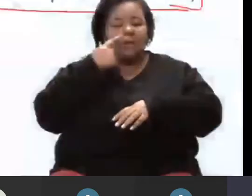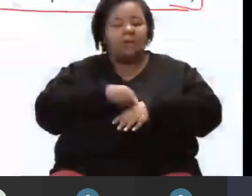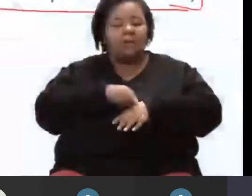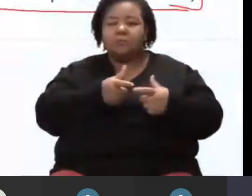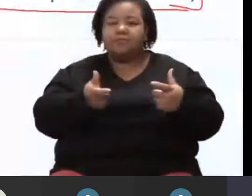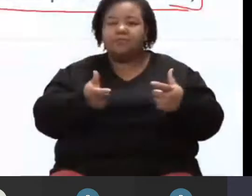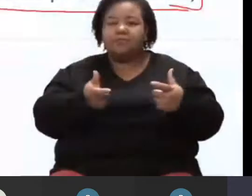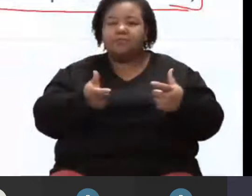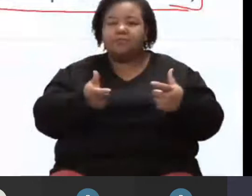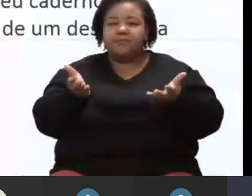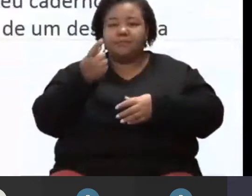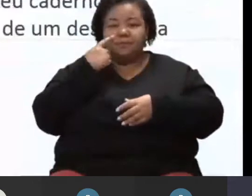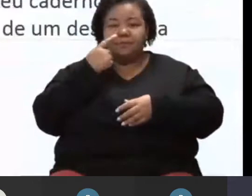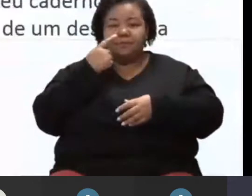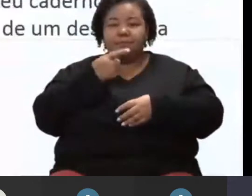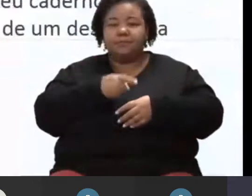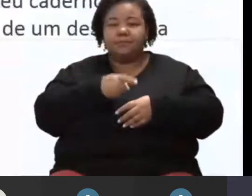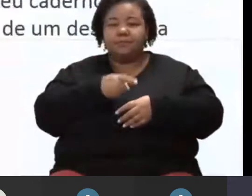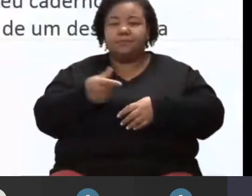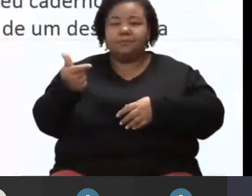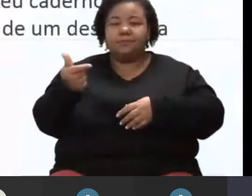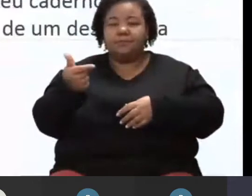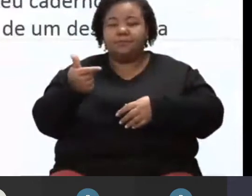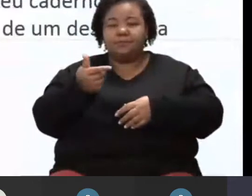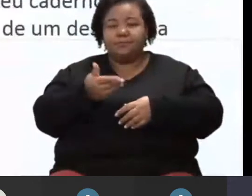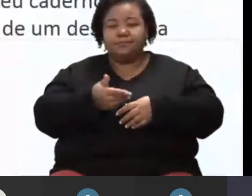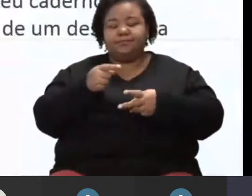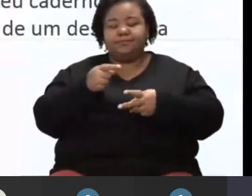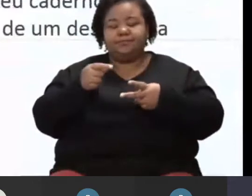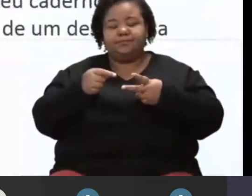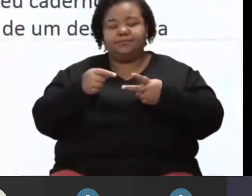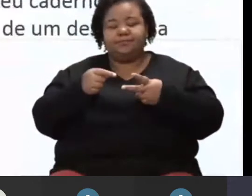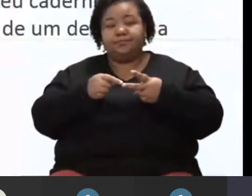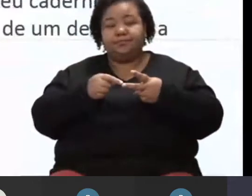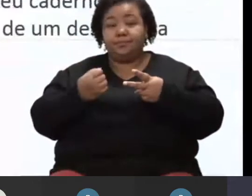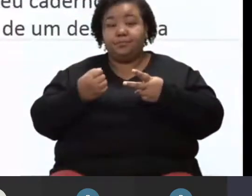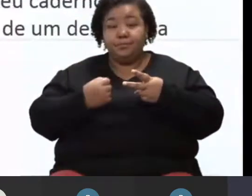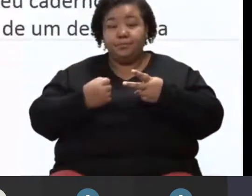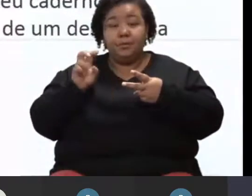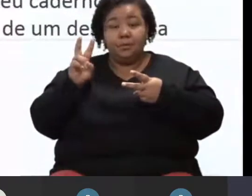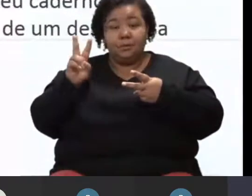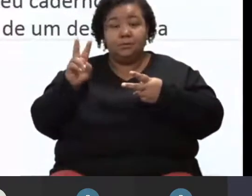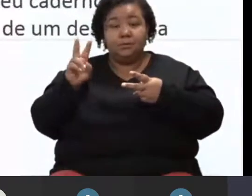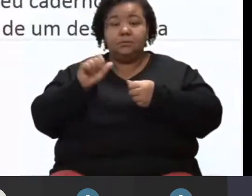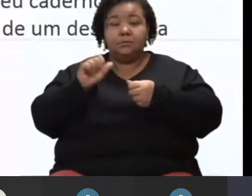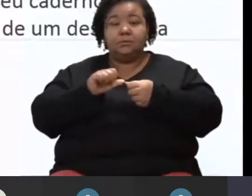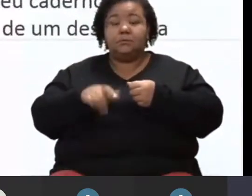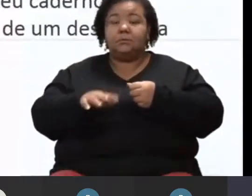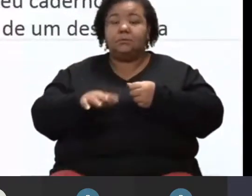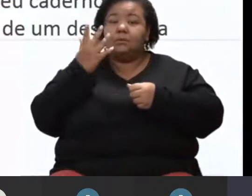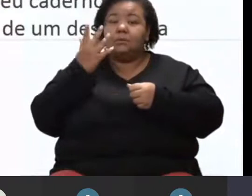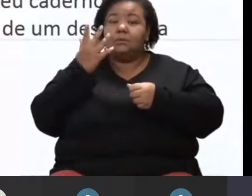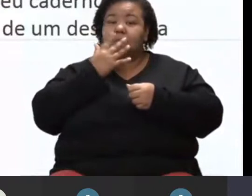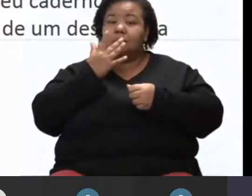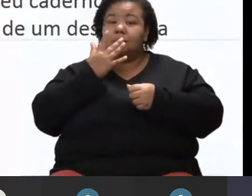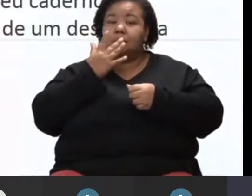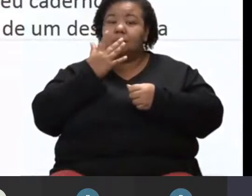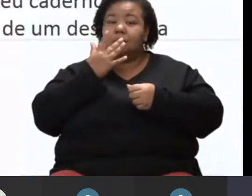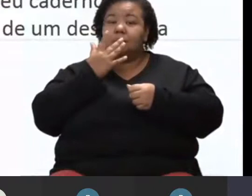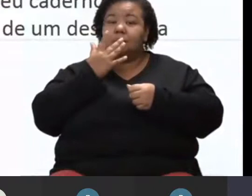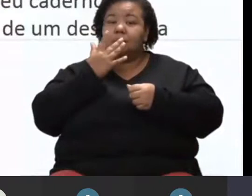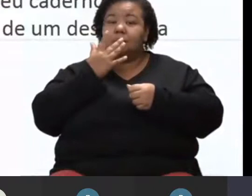nós vemos agora o nosso segundo procedimento. O procedimento 2, você fará uma coloração a